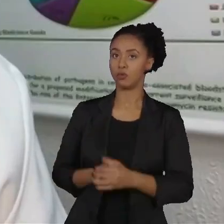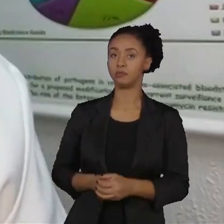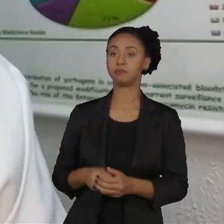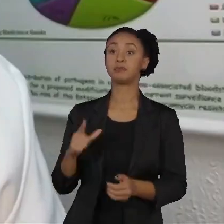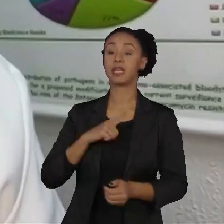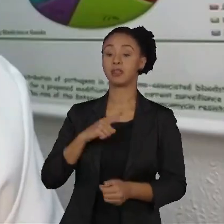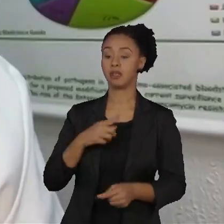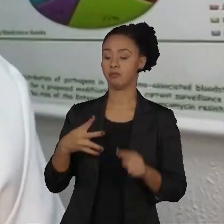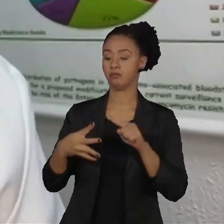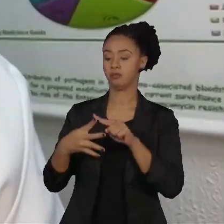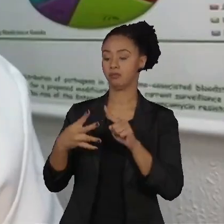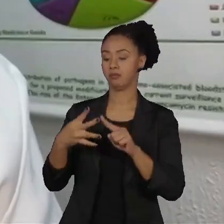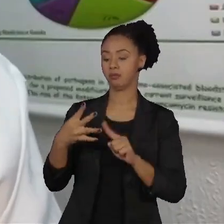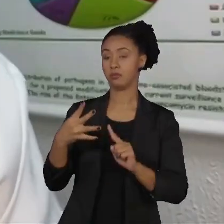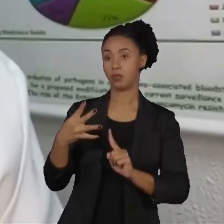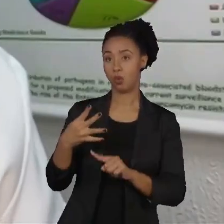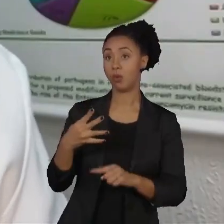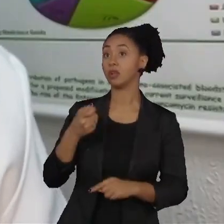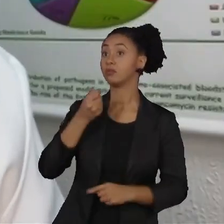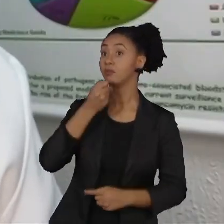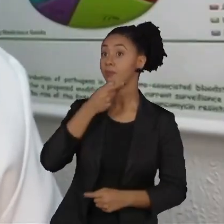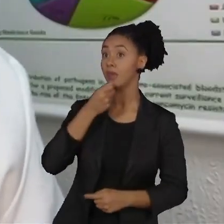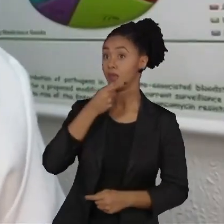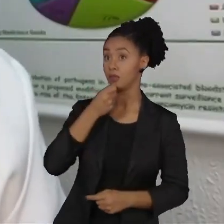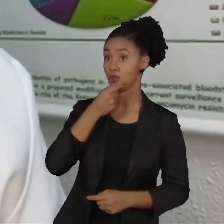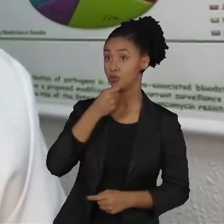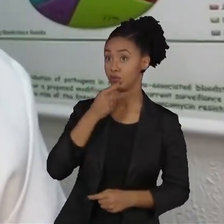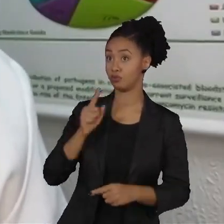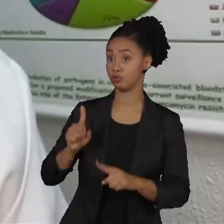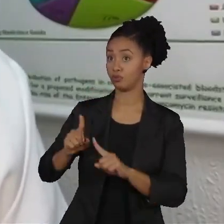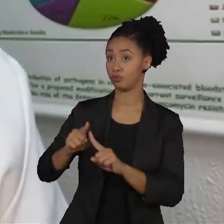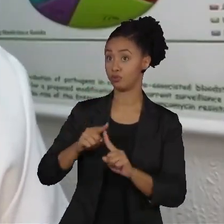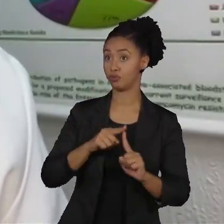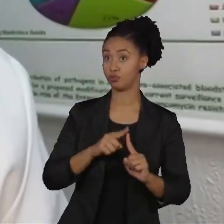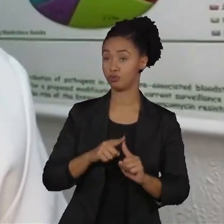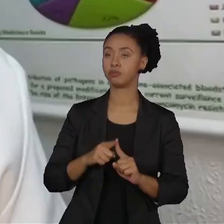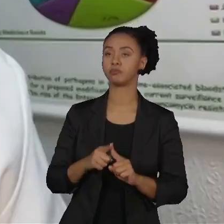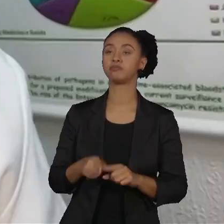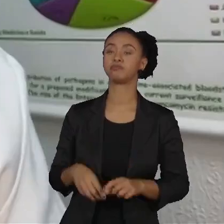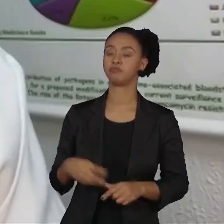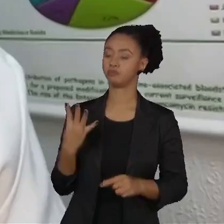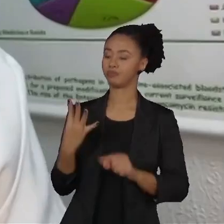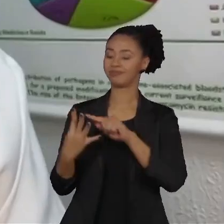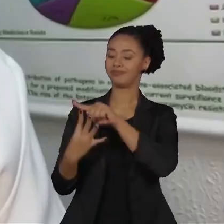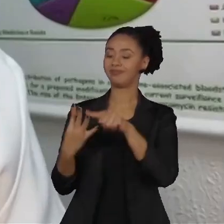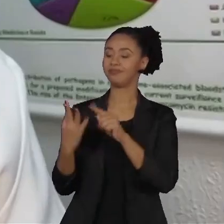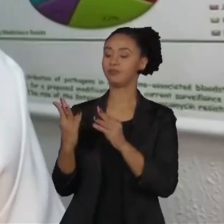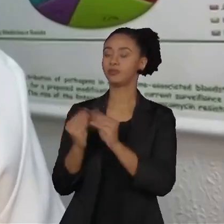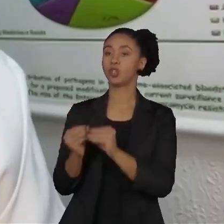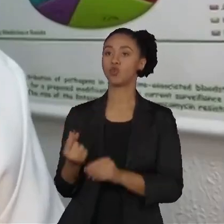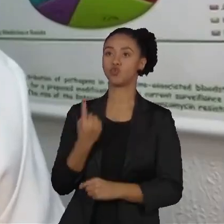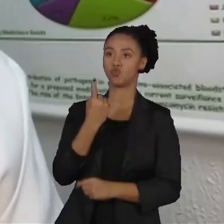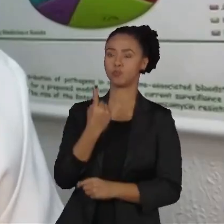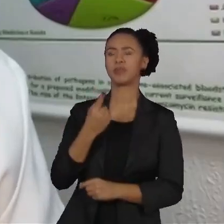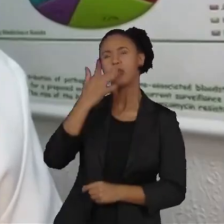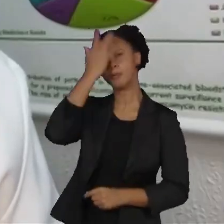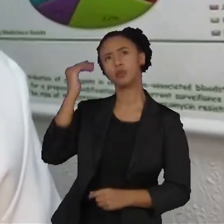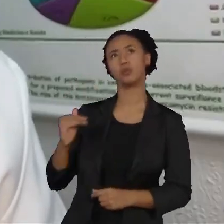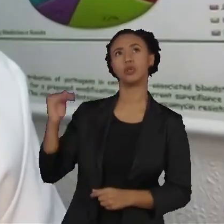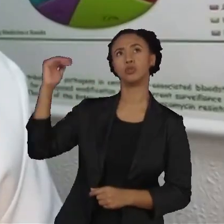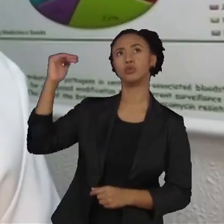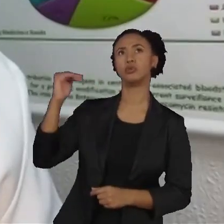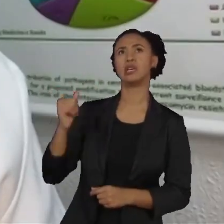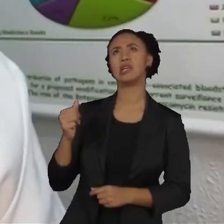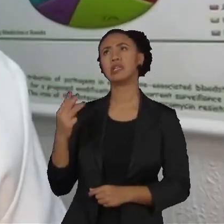drogas. São 4 medicamentos em um só comprimido. Normalmente, para um adulto, toma em torno de